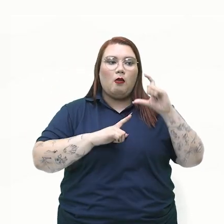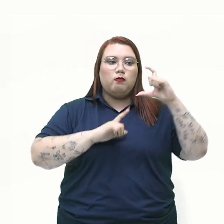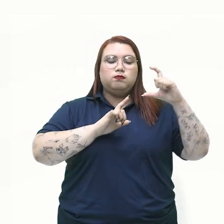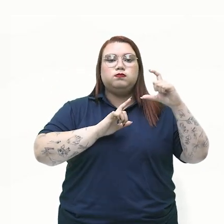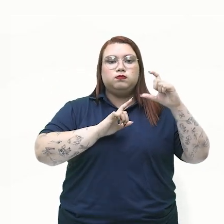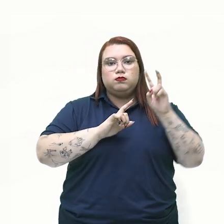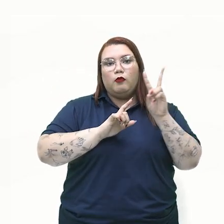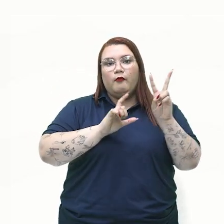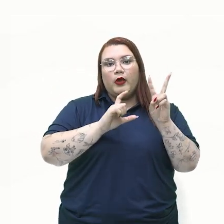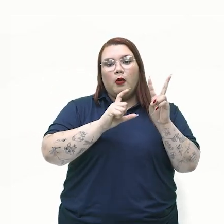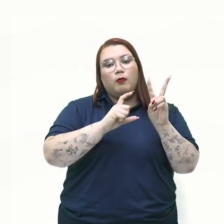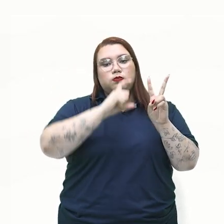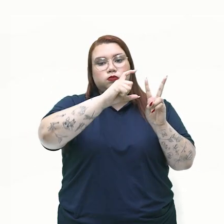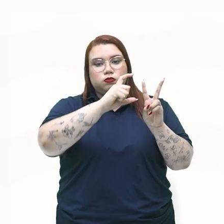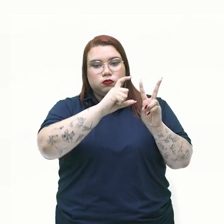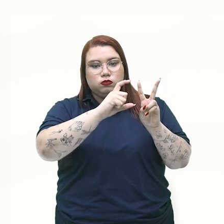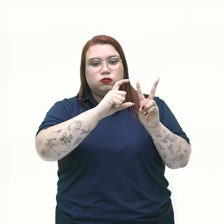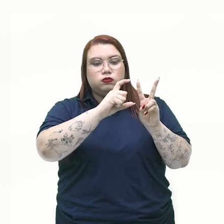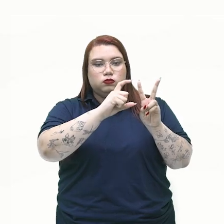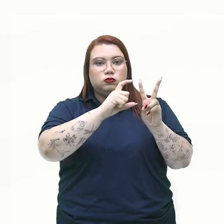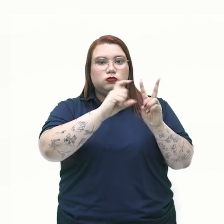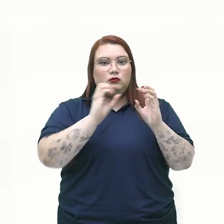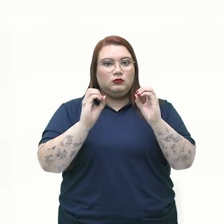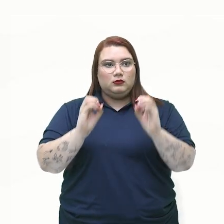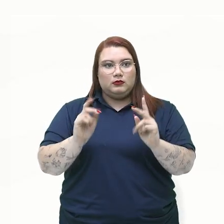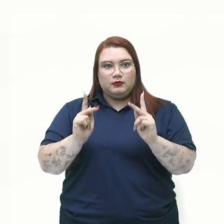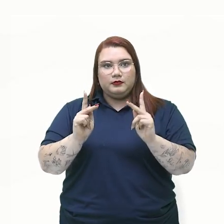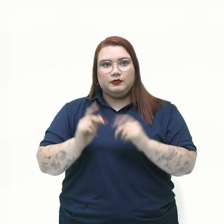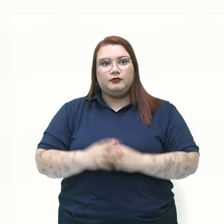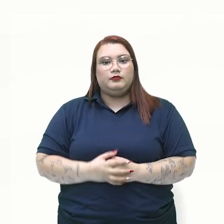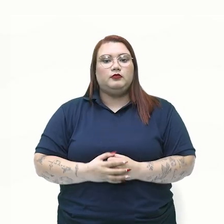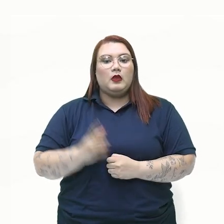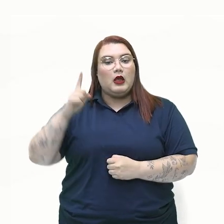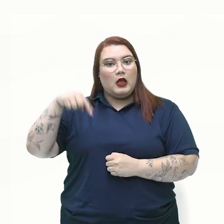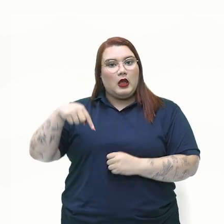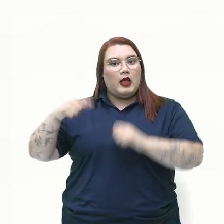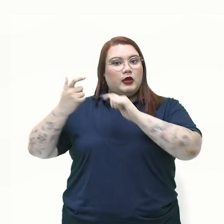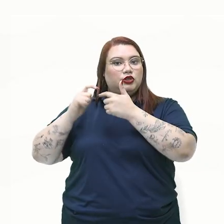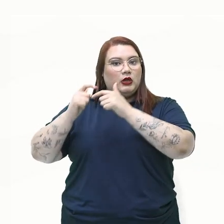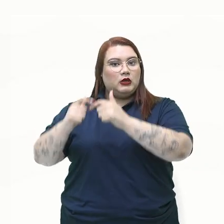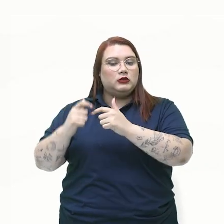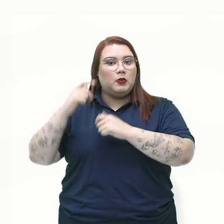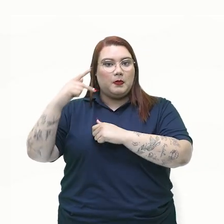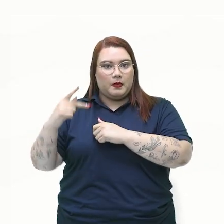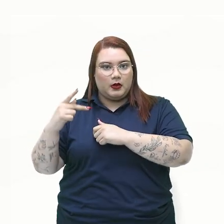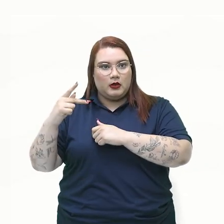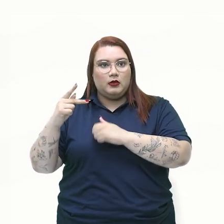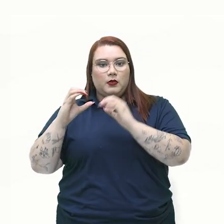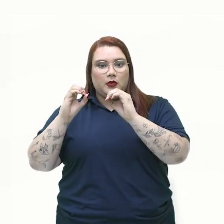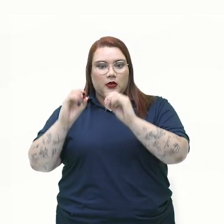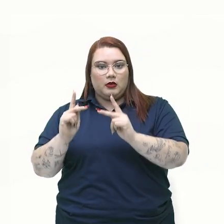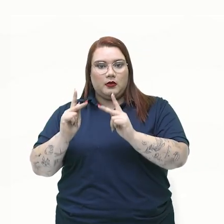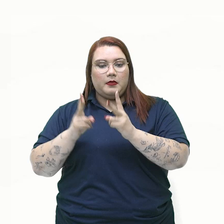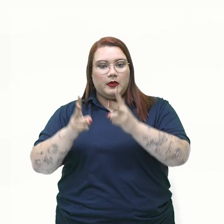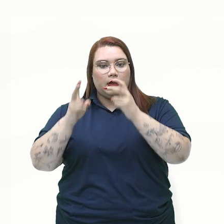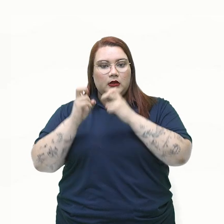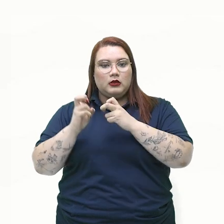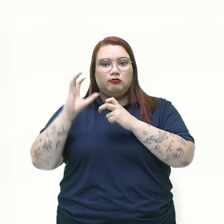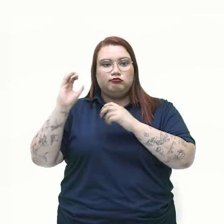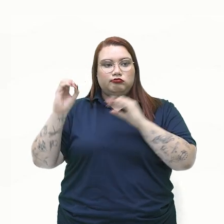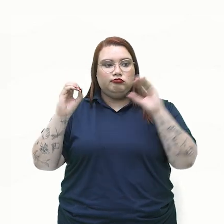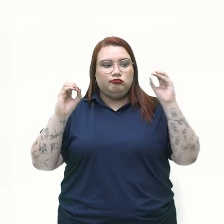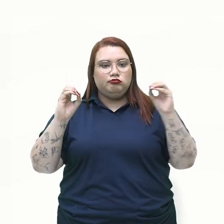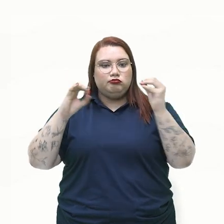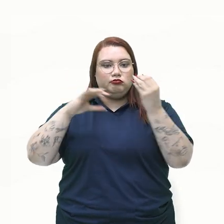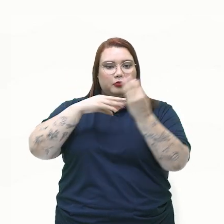tá certo? Por isso que a gente observa aqui, Vzão, Vzão. Essa aqui é a geração P, tá? Então, a gente observa aqui, ó,